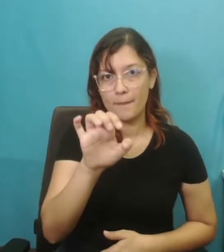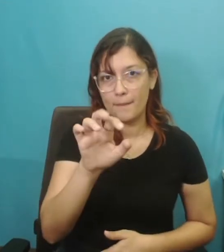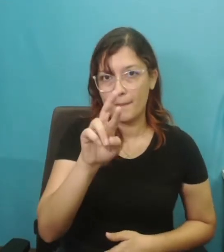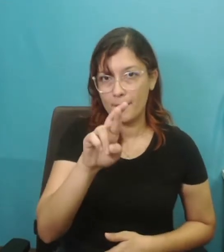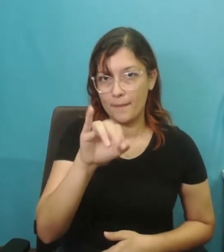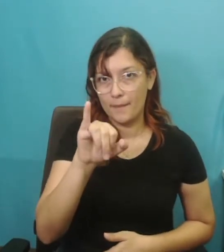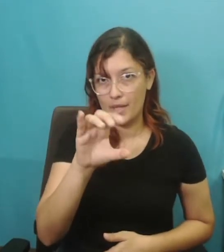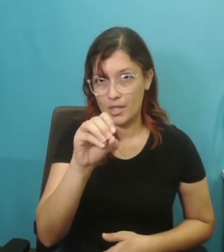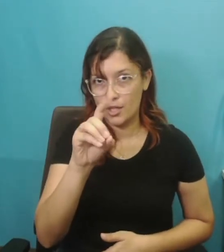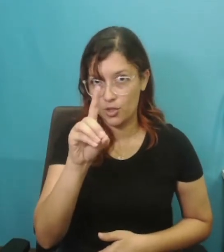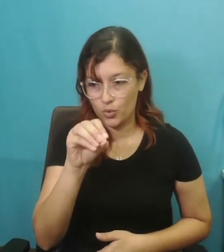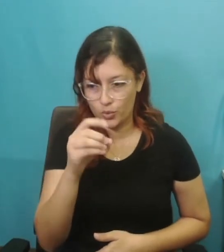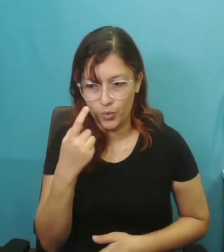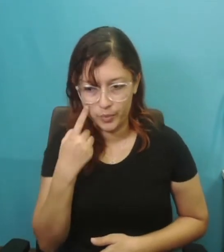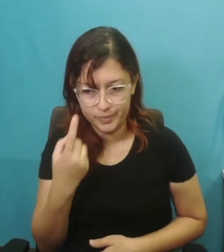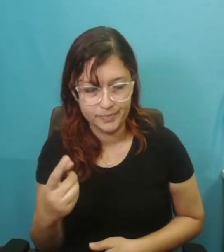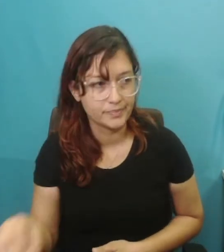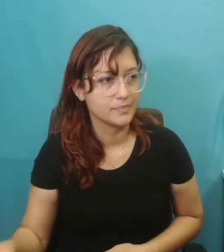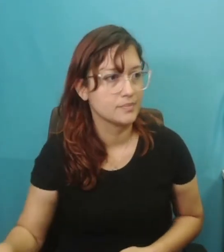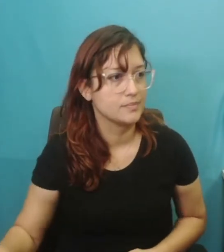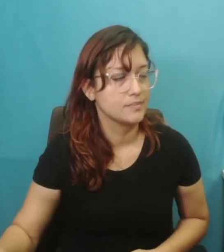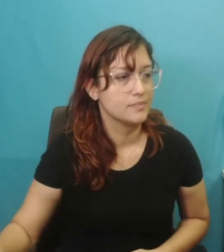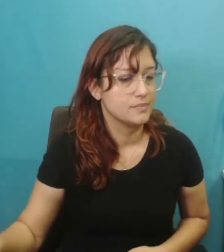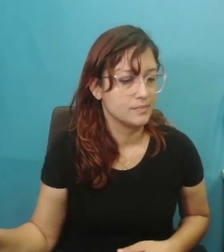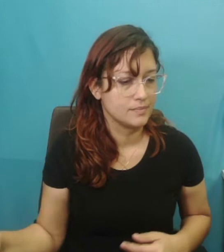vai ser chamado de período.